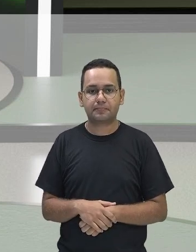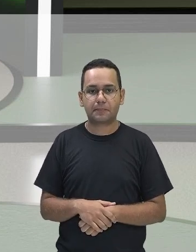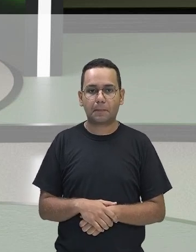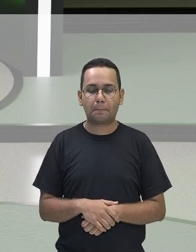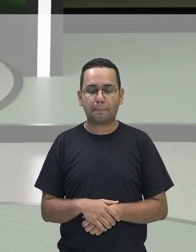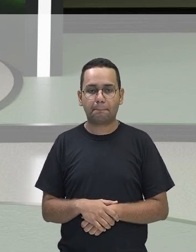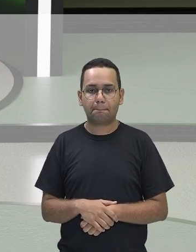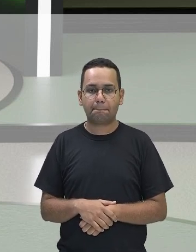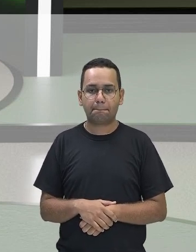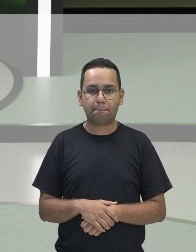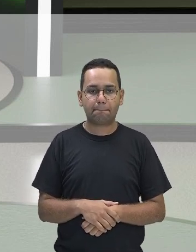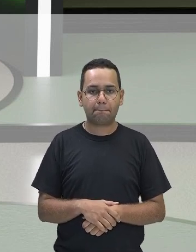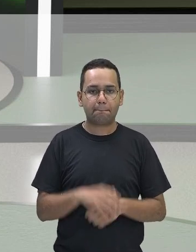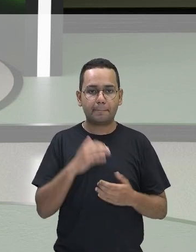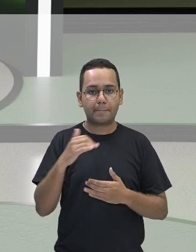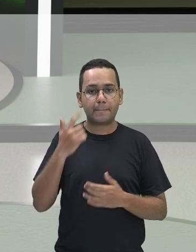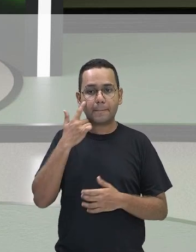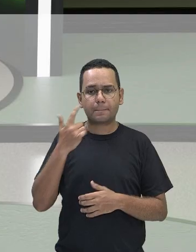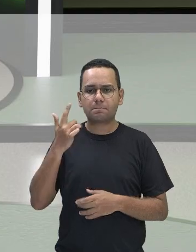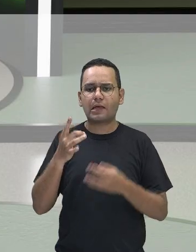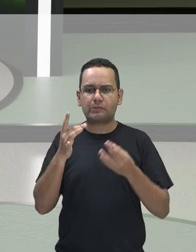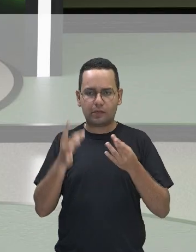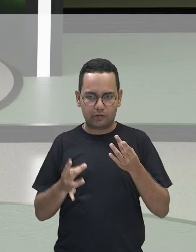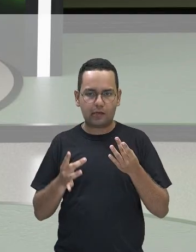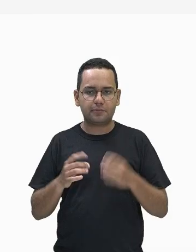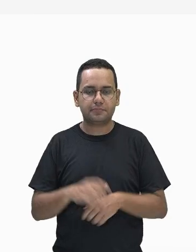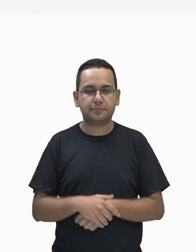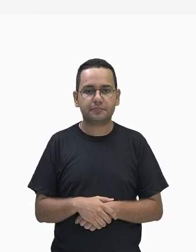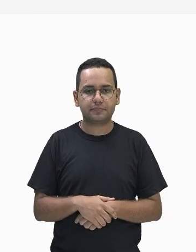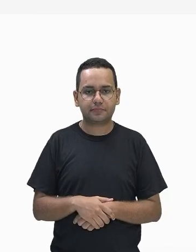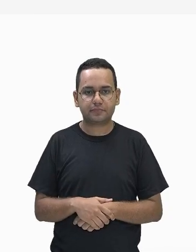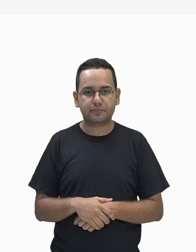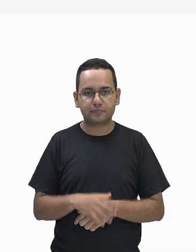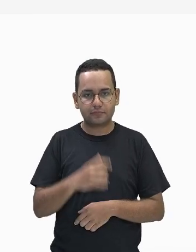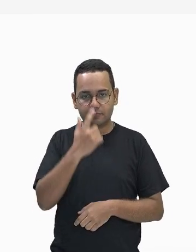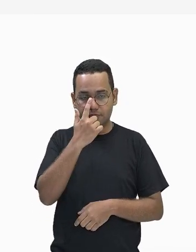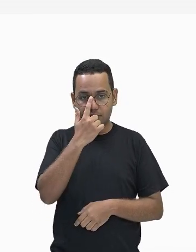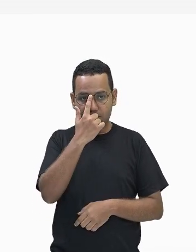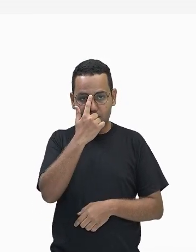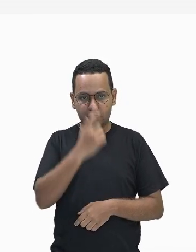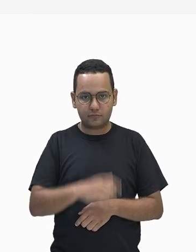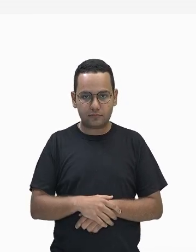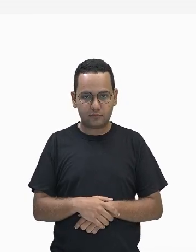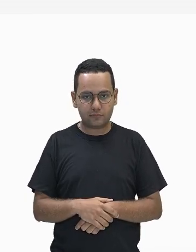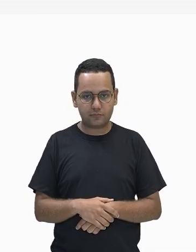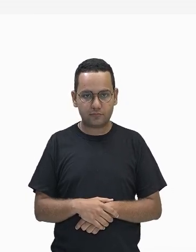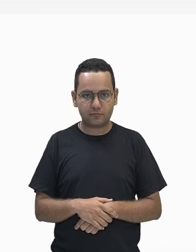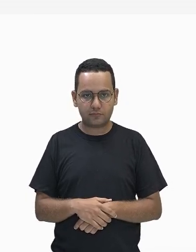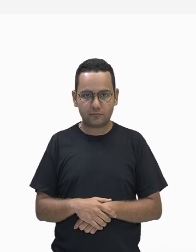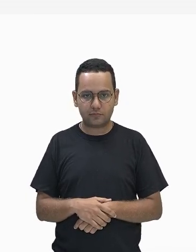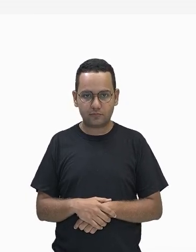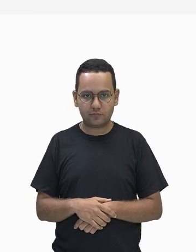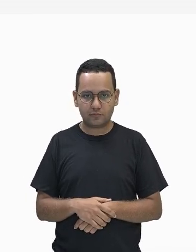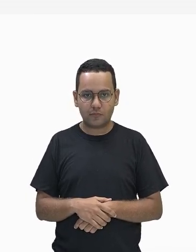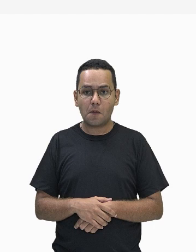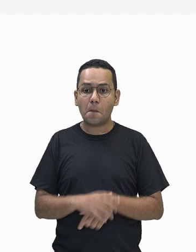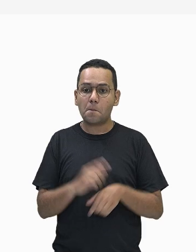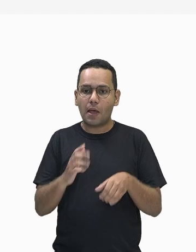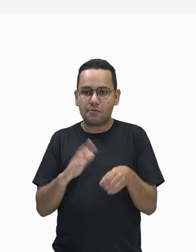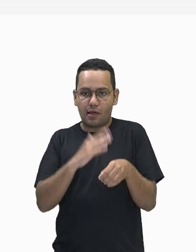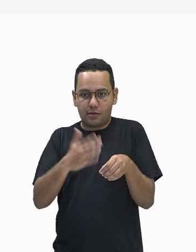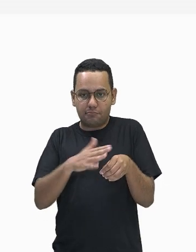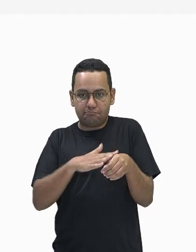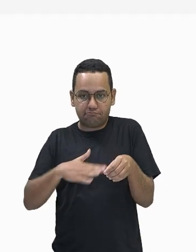Partes da vagina, né? Vamos detalhar um pouco mais. É a parte externa dos órgãos